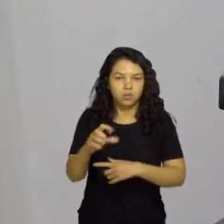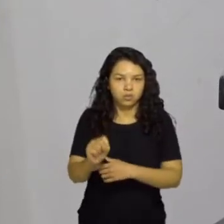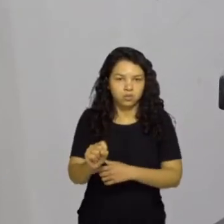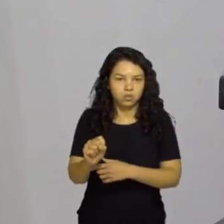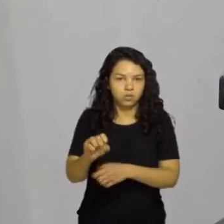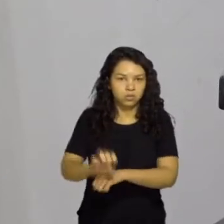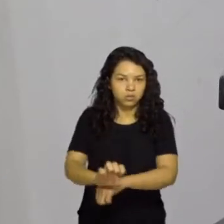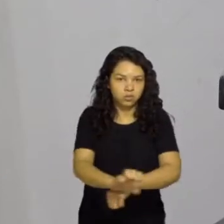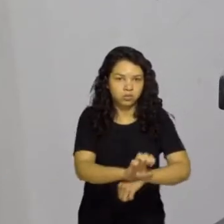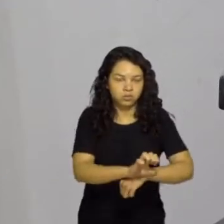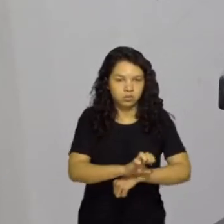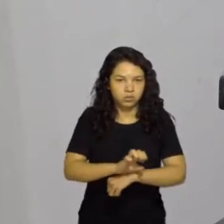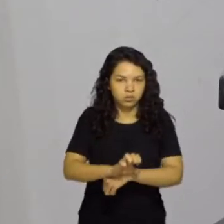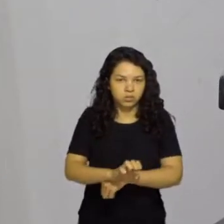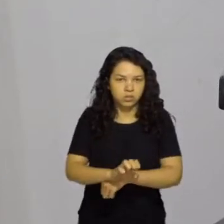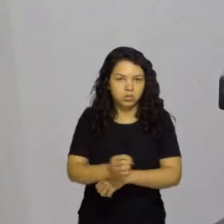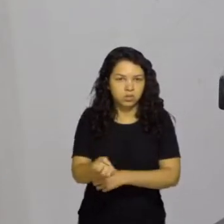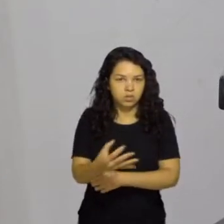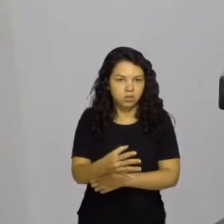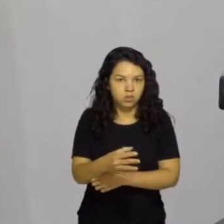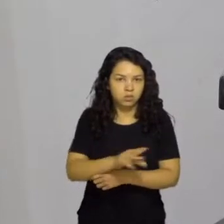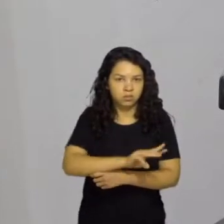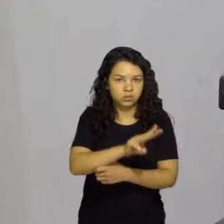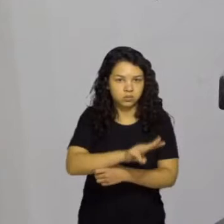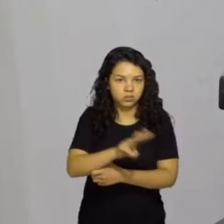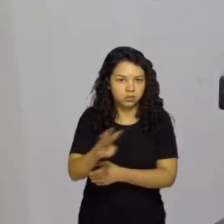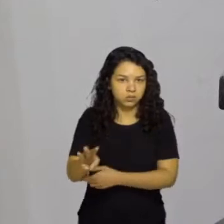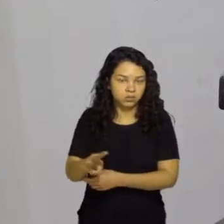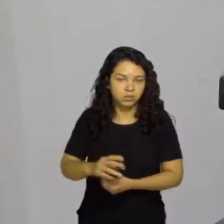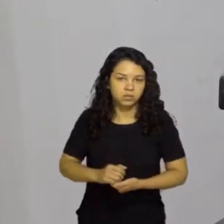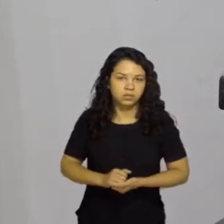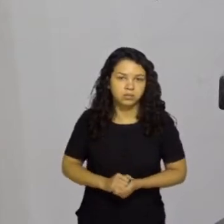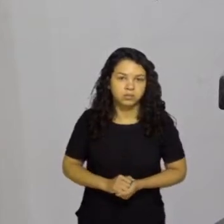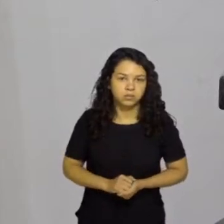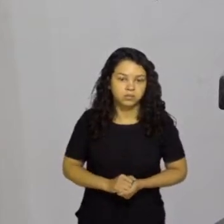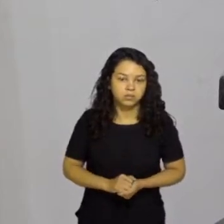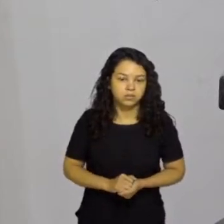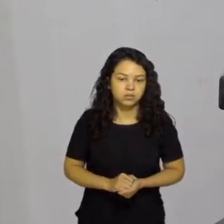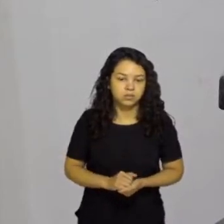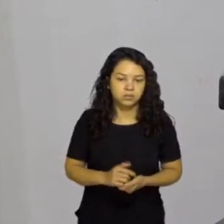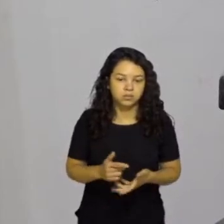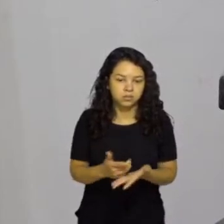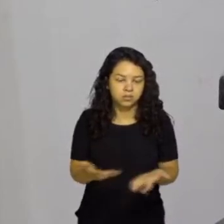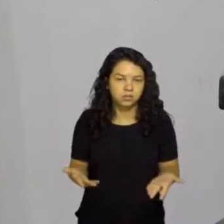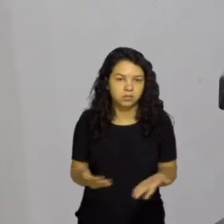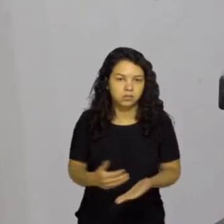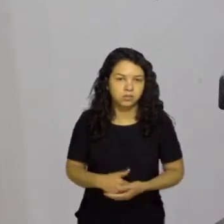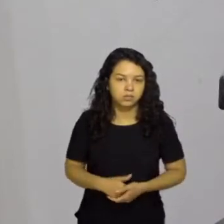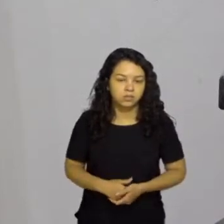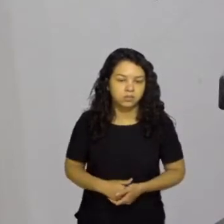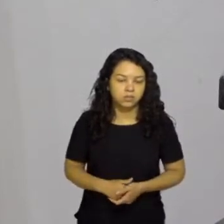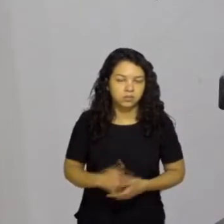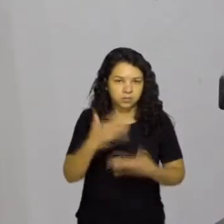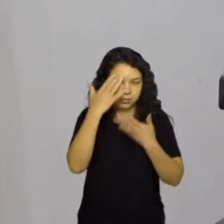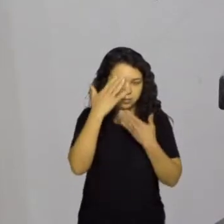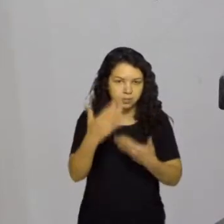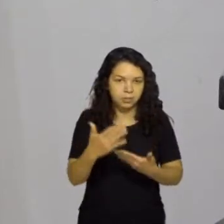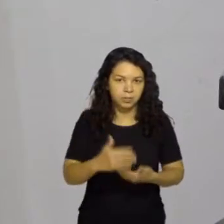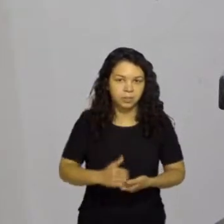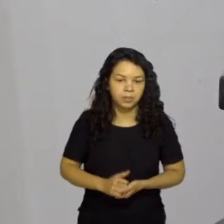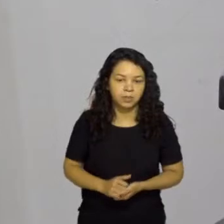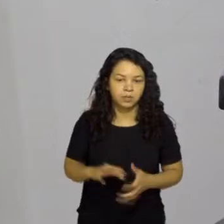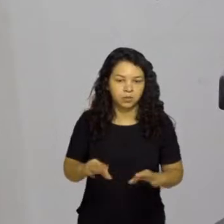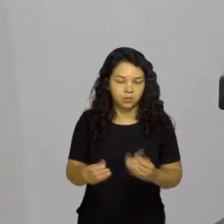hoje virou moderno. Mais 30 segundos para concluir. Eles e a família. Muito obrigado a todos os senhores e